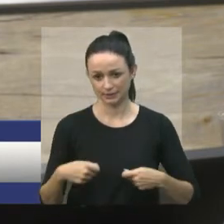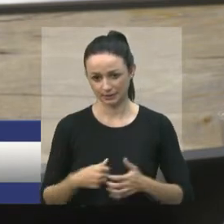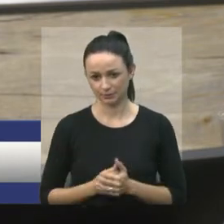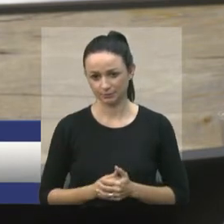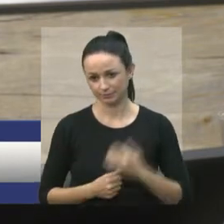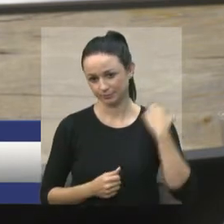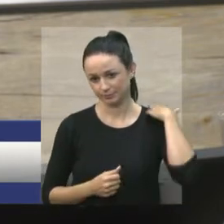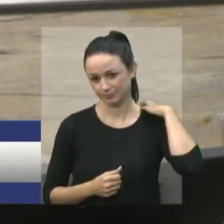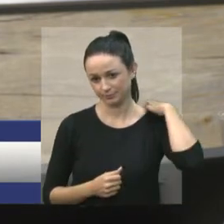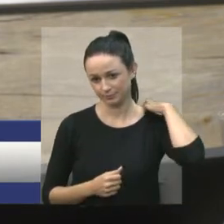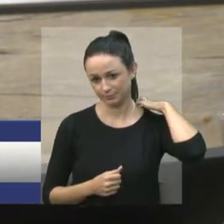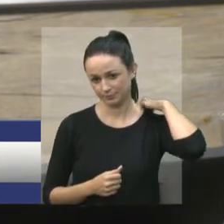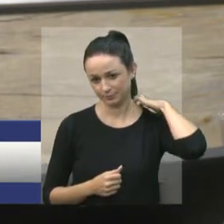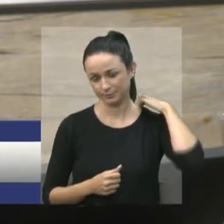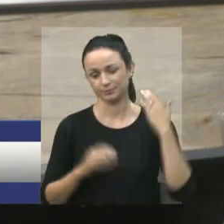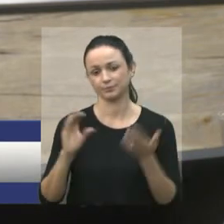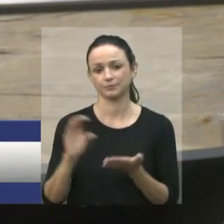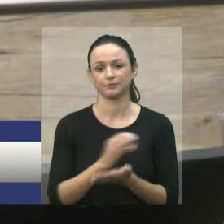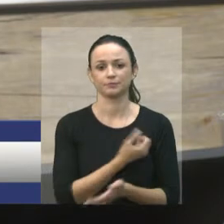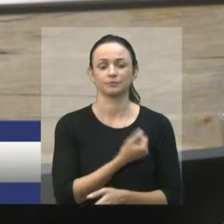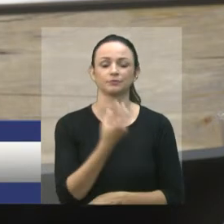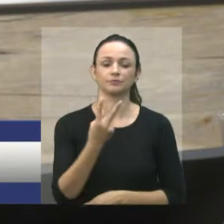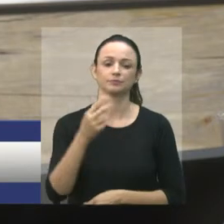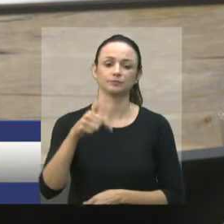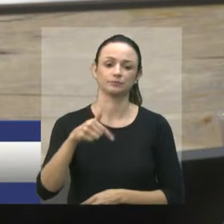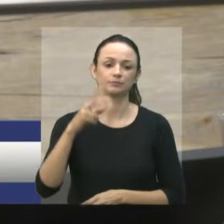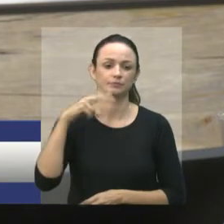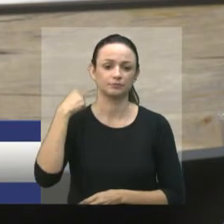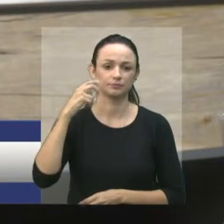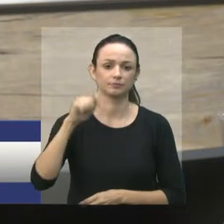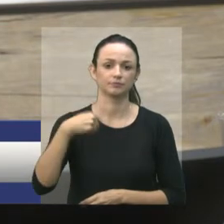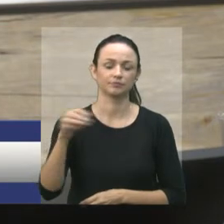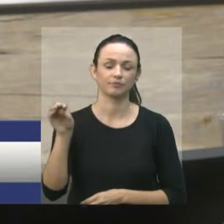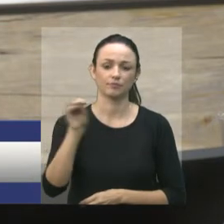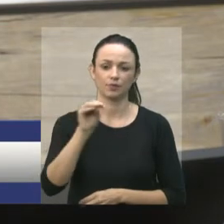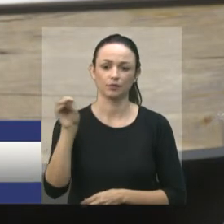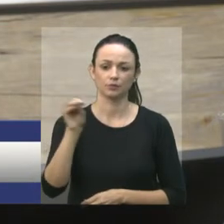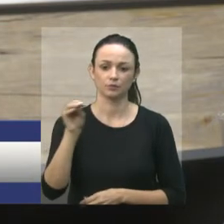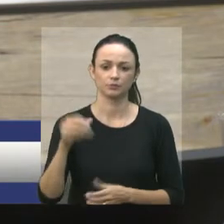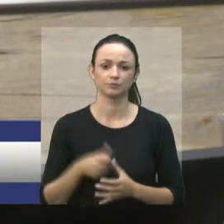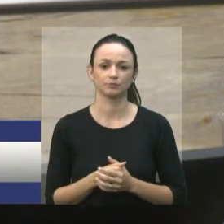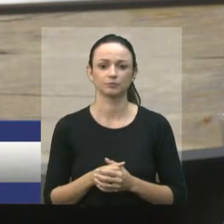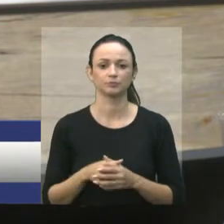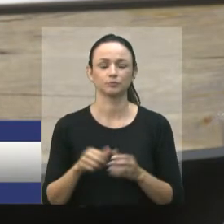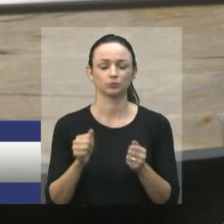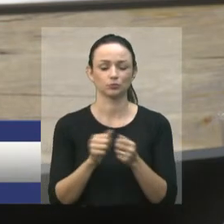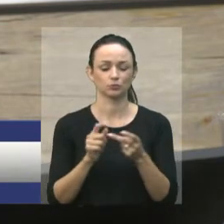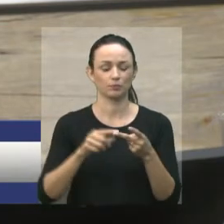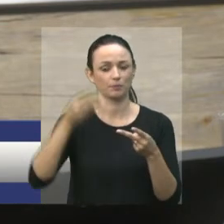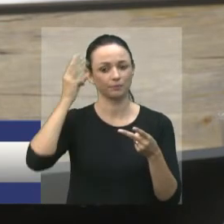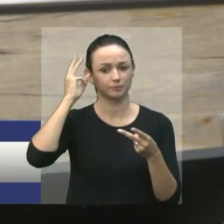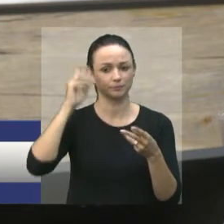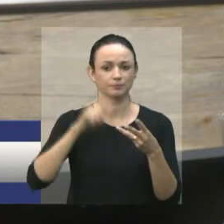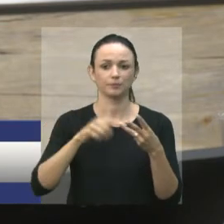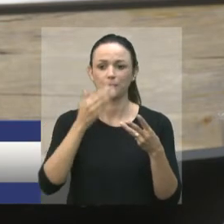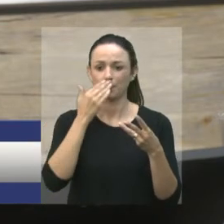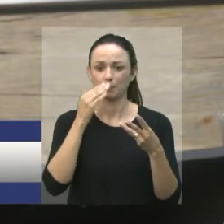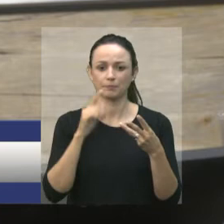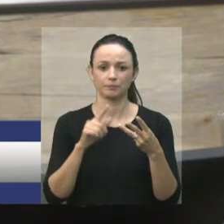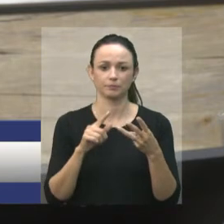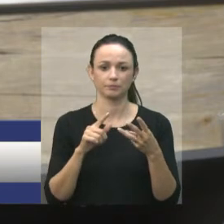necessárias. Emenda 27, vereador Antônio Luiz Andreto Júnior, Matheus Turini, José Carlos